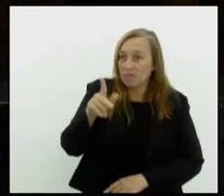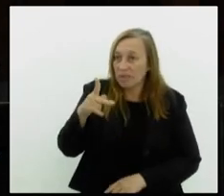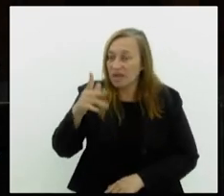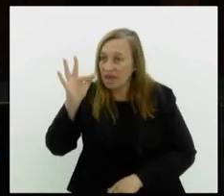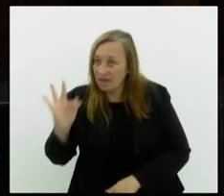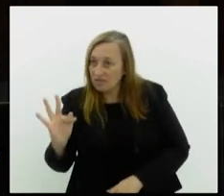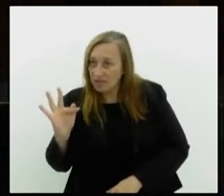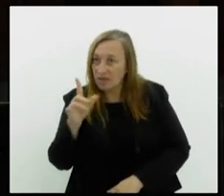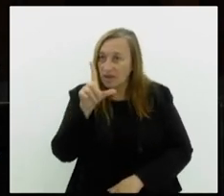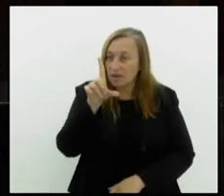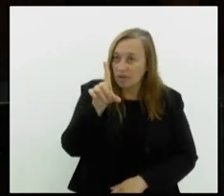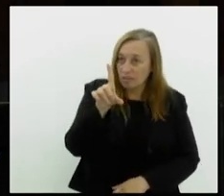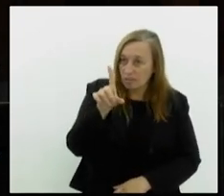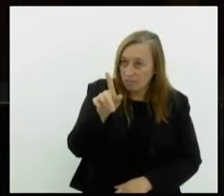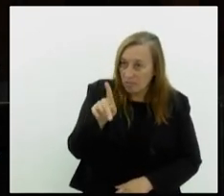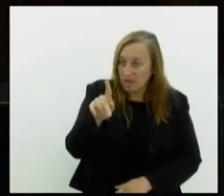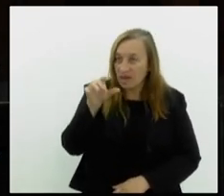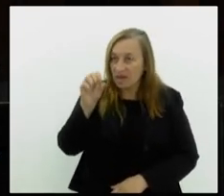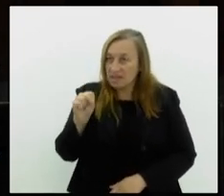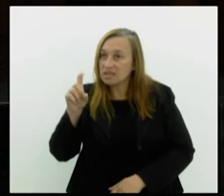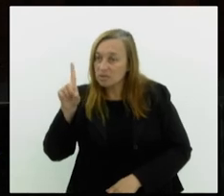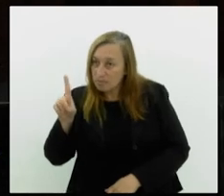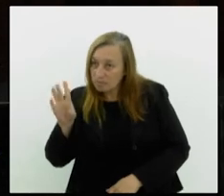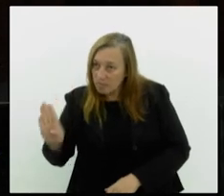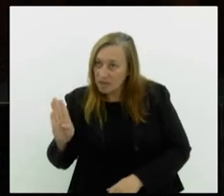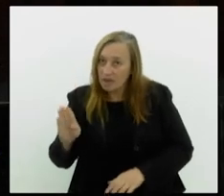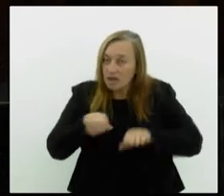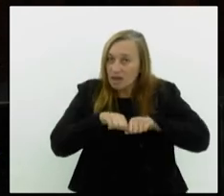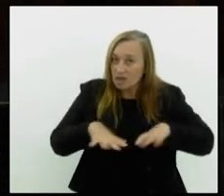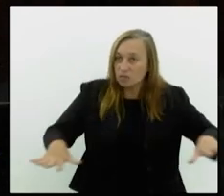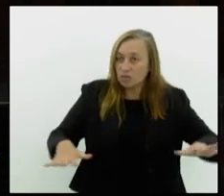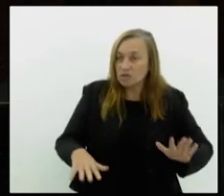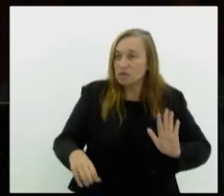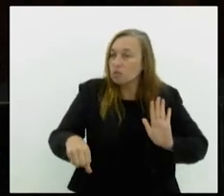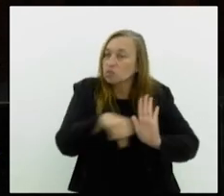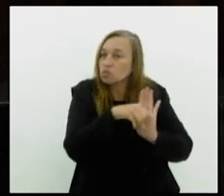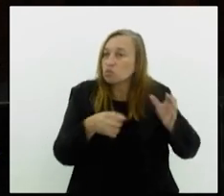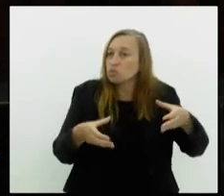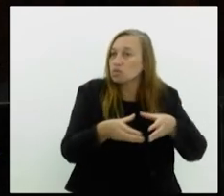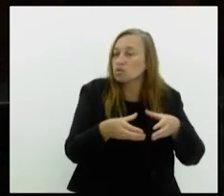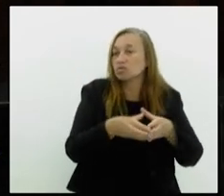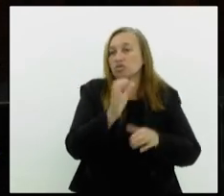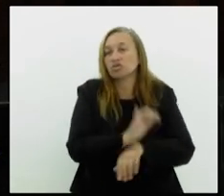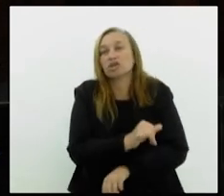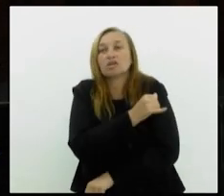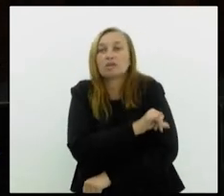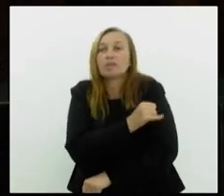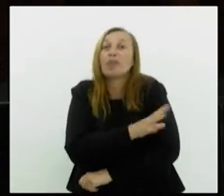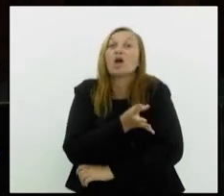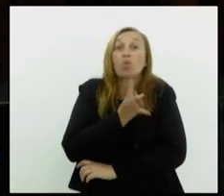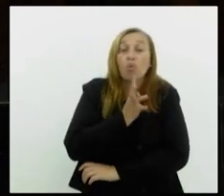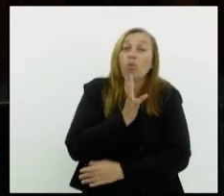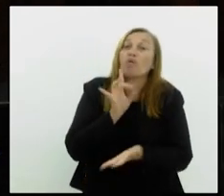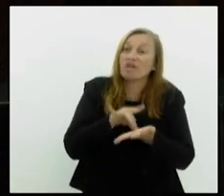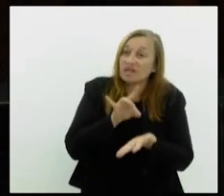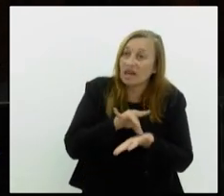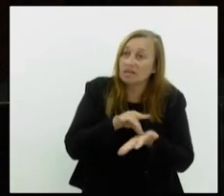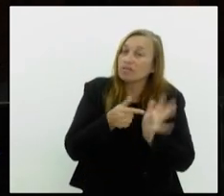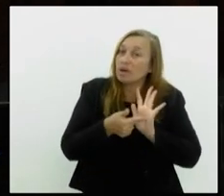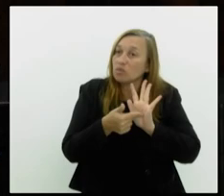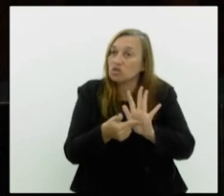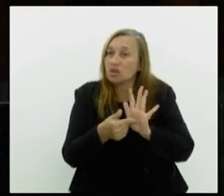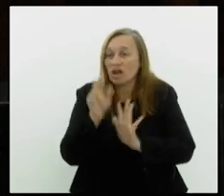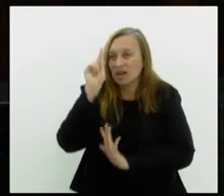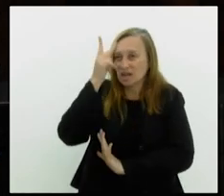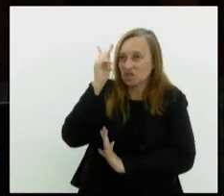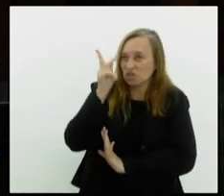PSB promoveu a expansão do Comando Vermelho do narcoterror no Rio de Janeiro. E conhecer a verdade para mostrar que a